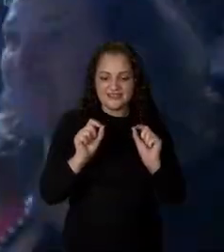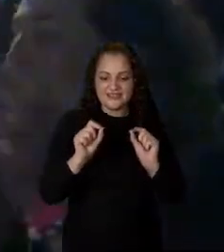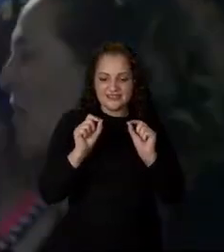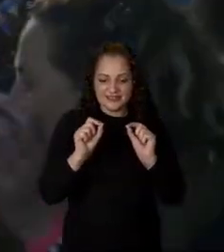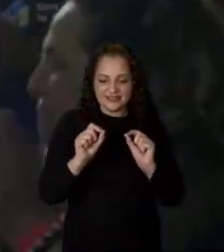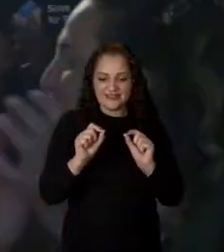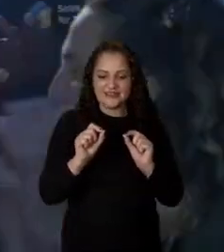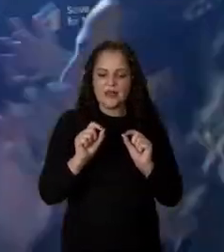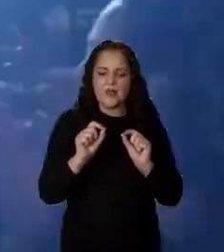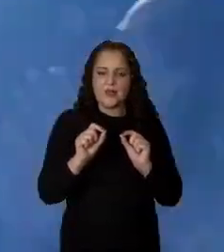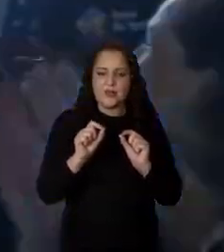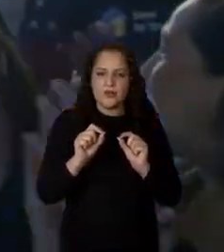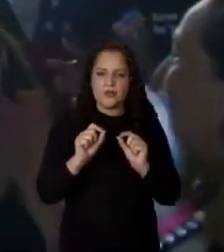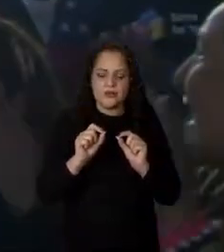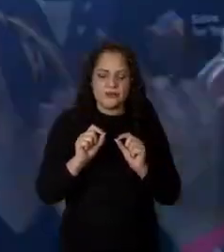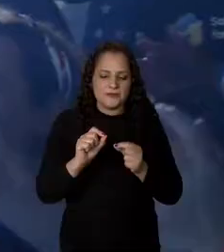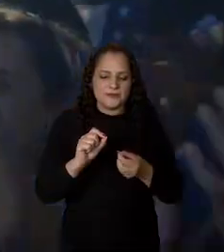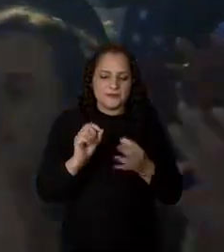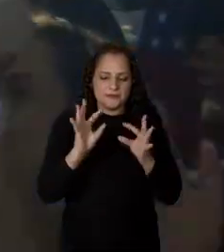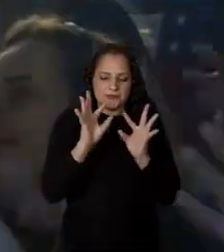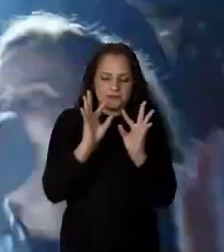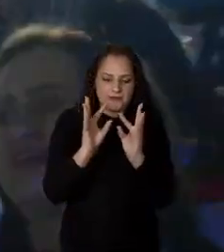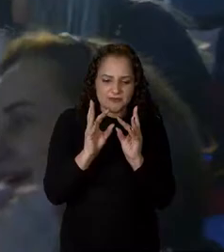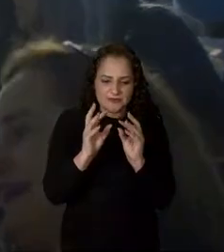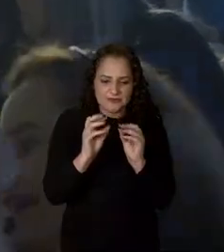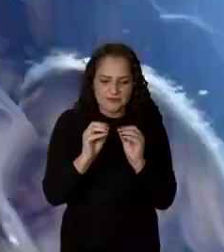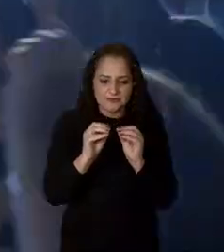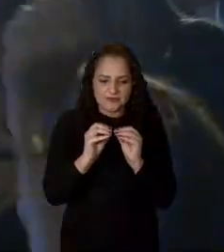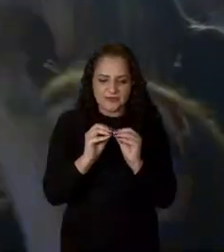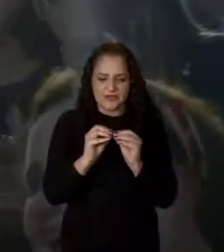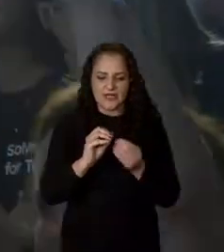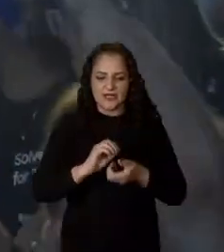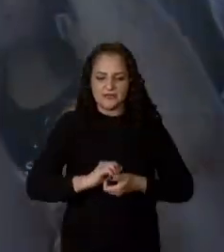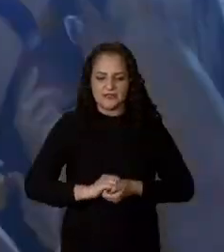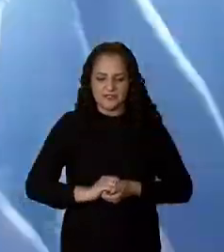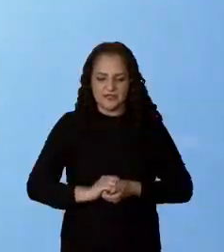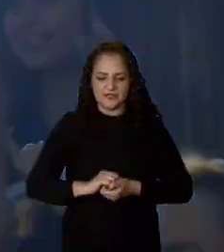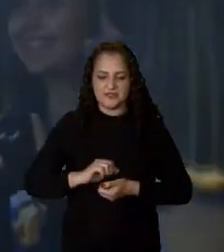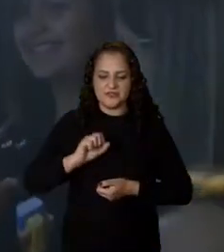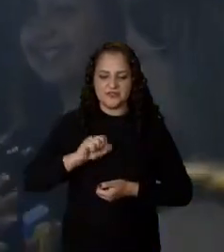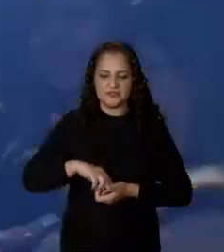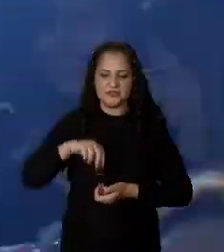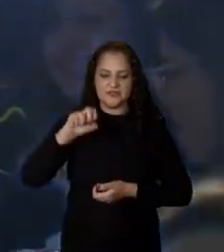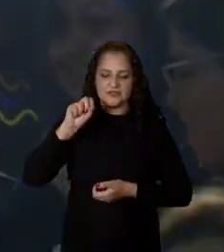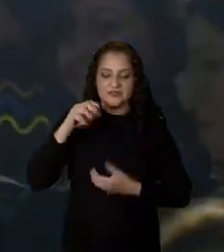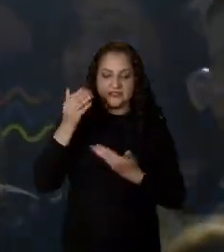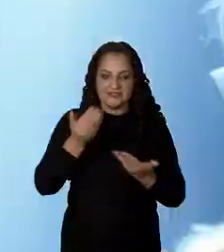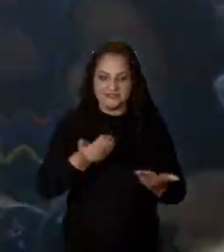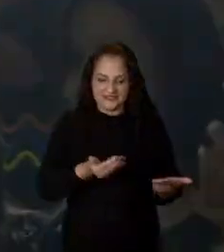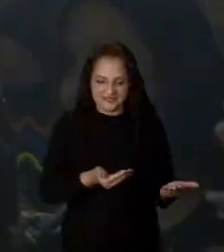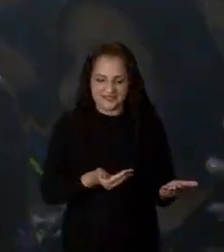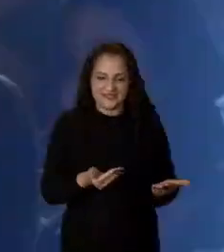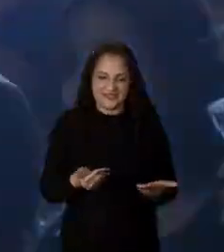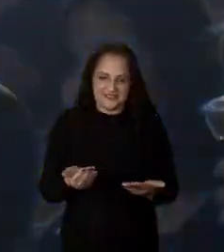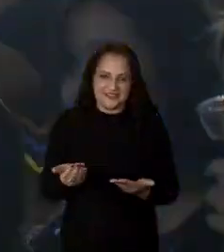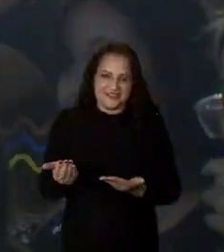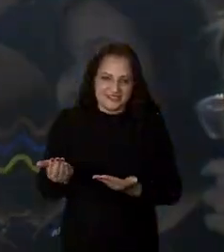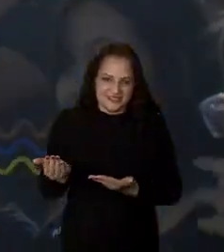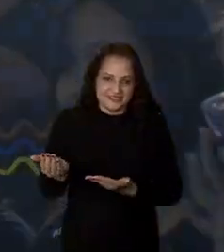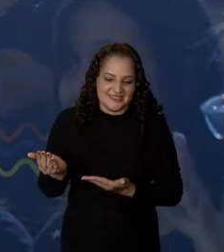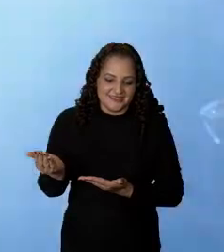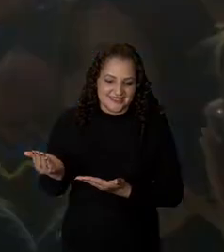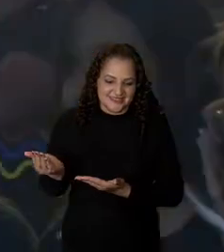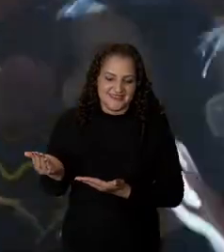Cápsulas sustentáveis, biodegradáveis em combate às arboviroses. Da Escola Marconi Coelho Reis,